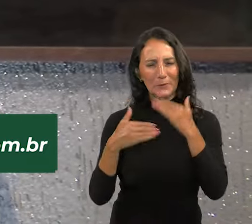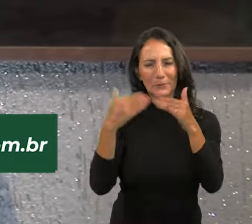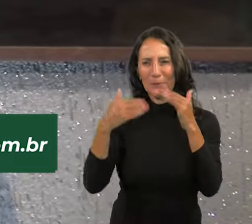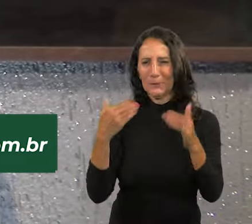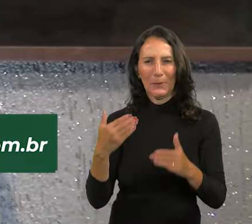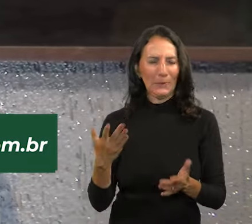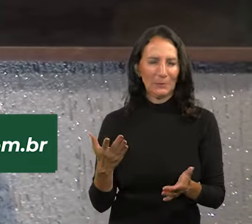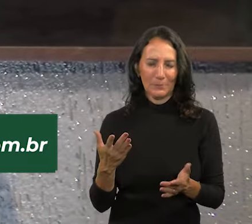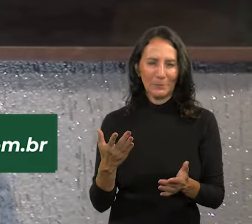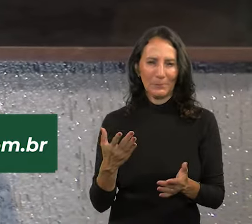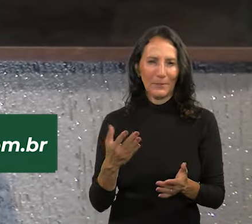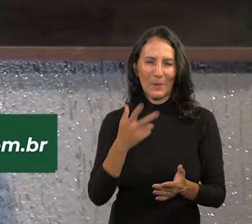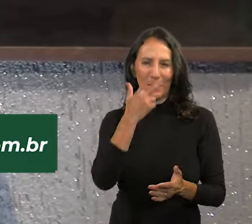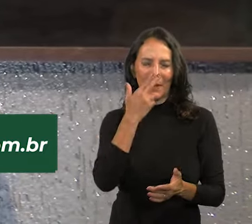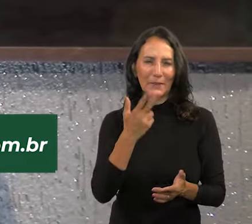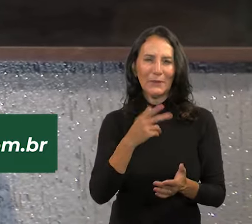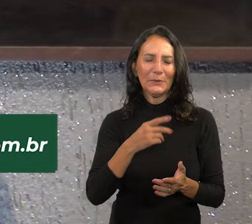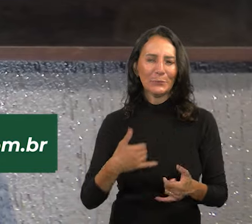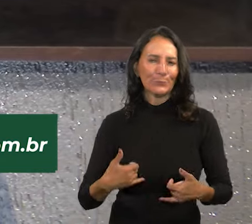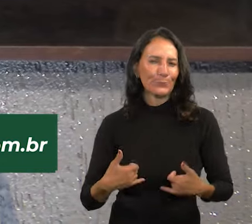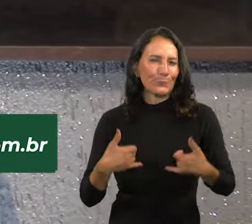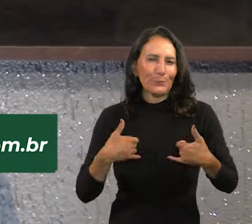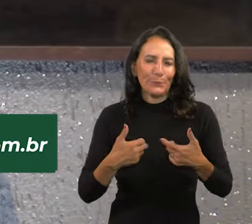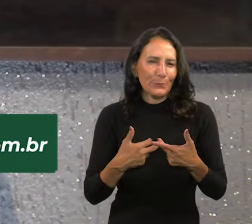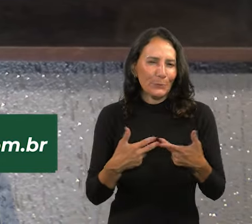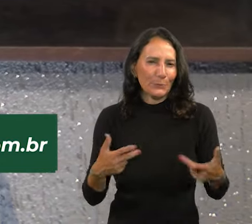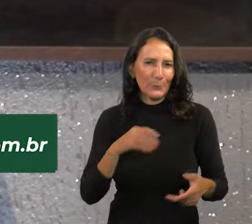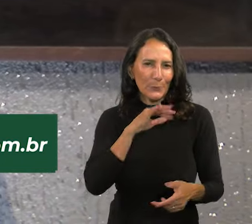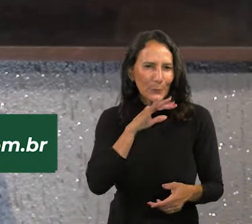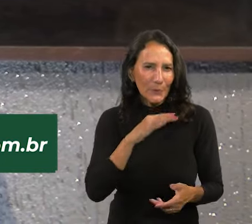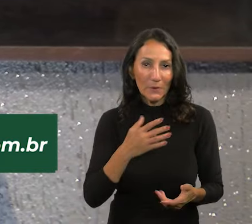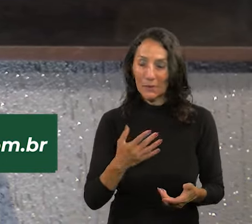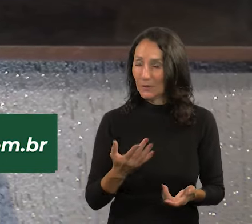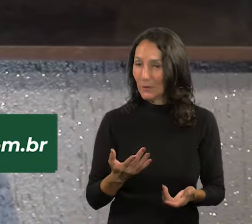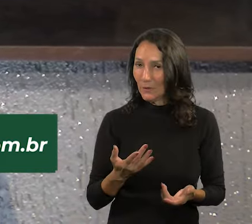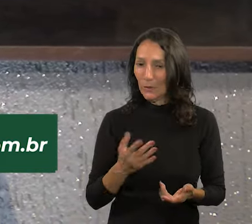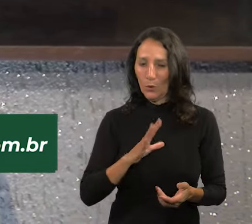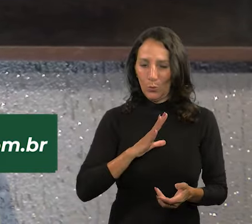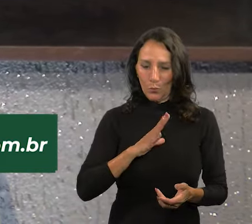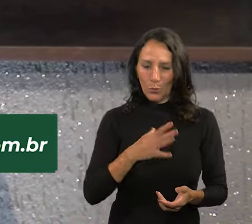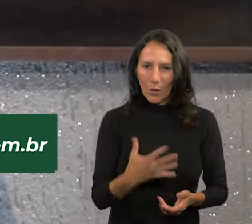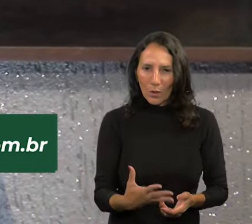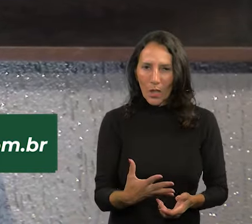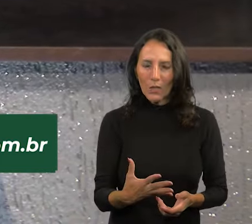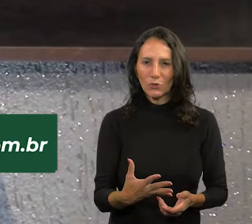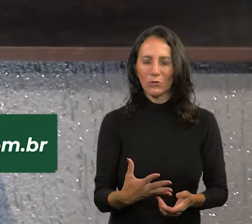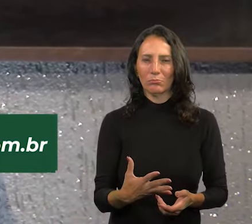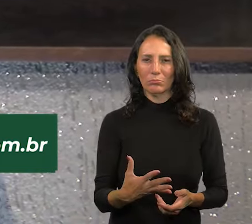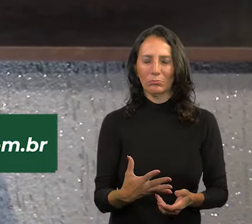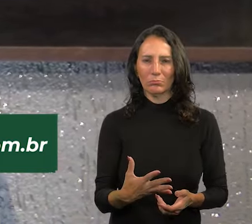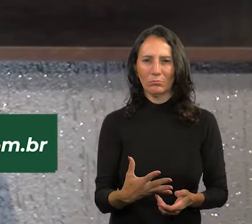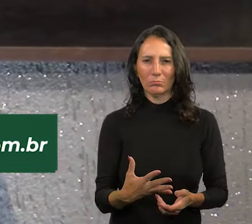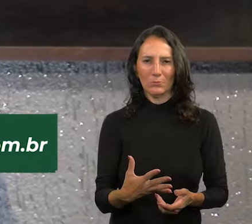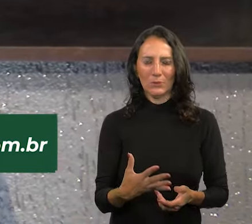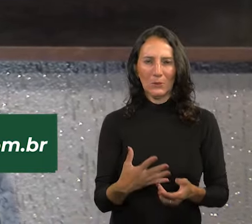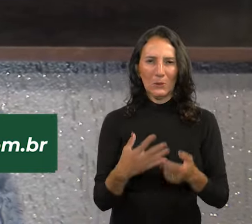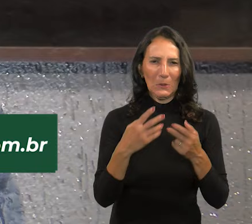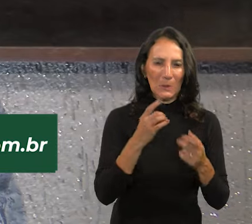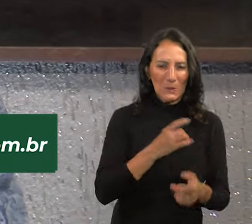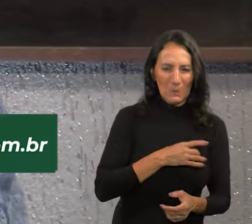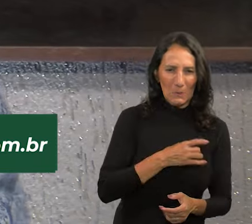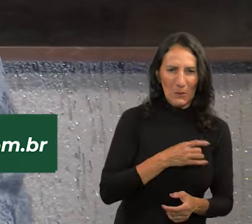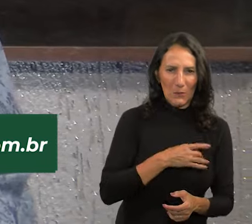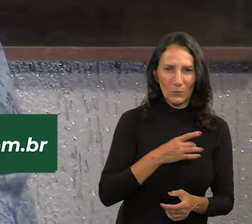Coragem versus covardia. Deus, ele nos dá o espírito de coragem e não de